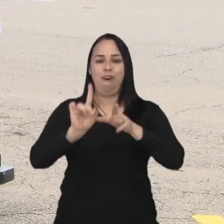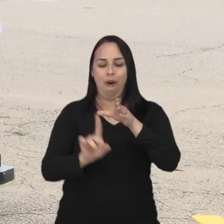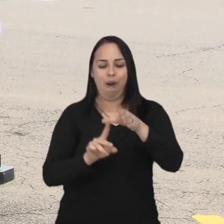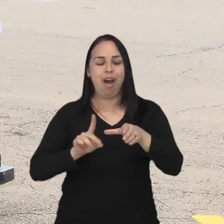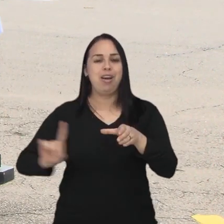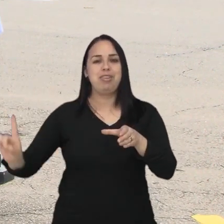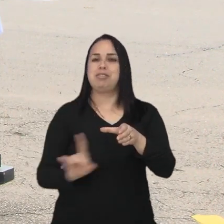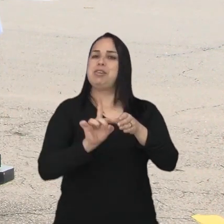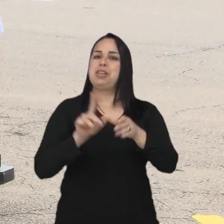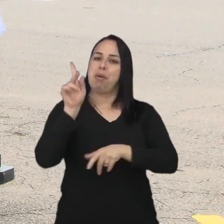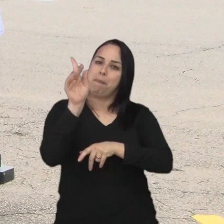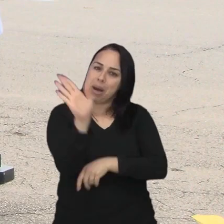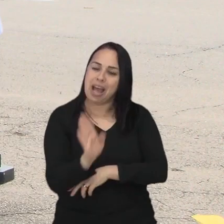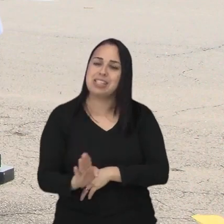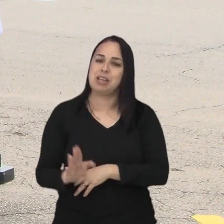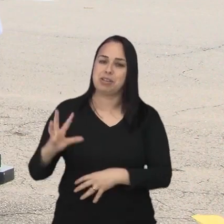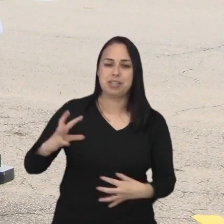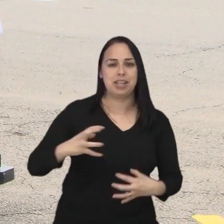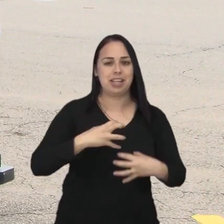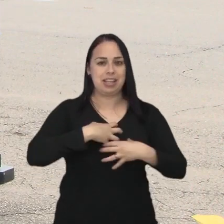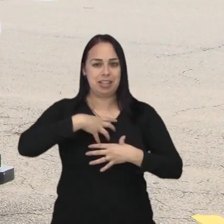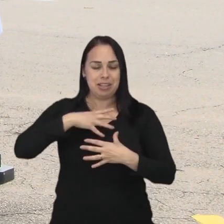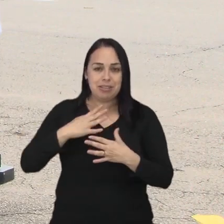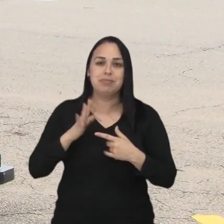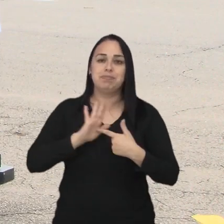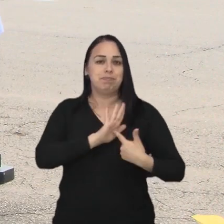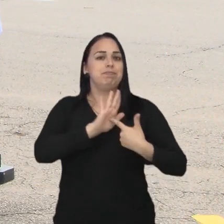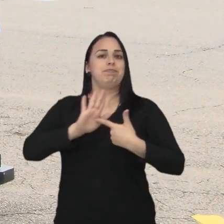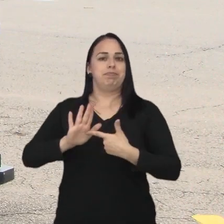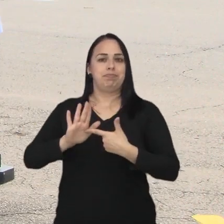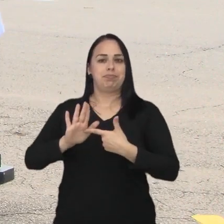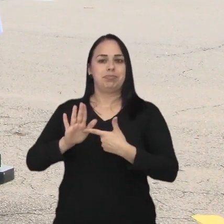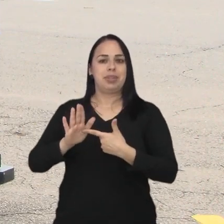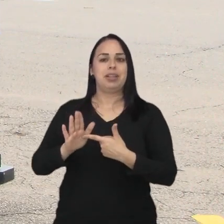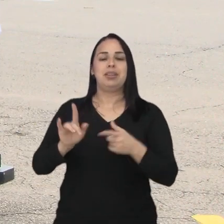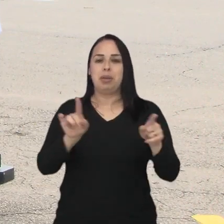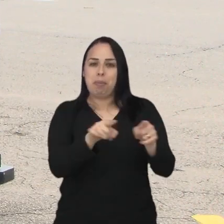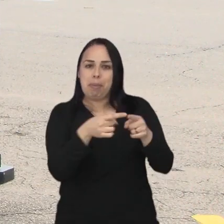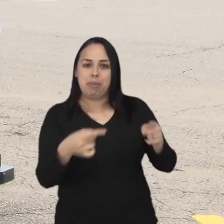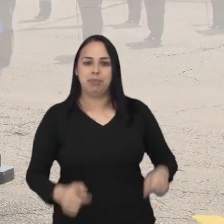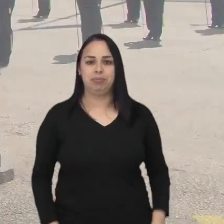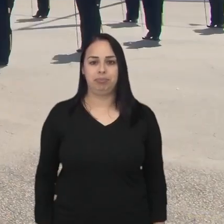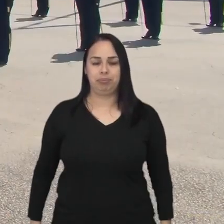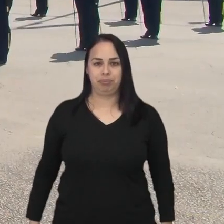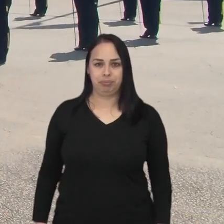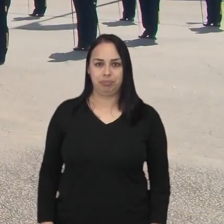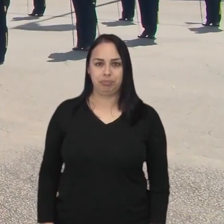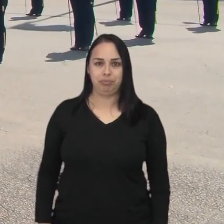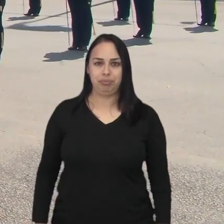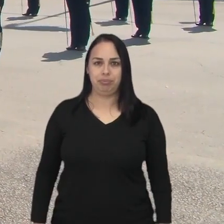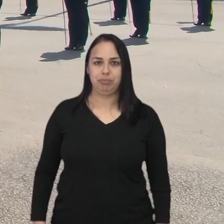povo brasileiro. Sentimento esse que fica bem evidente aos primeiros acordes deste hino.